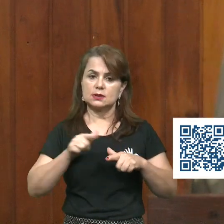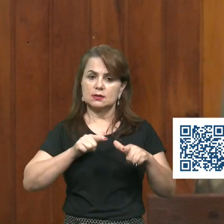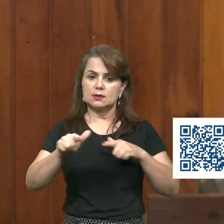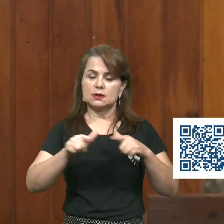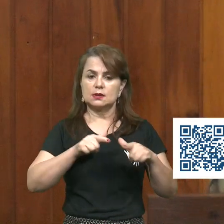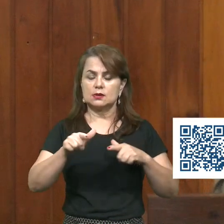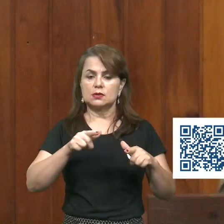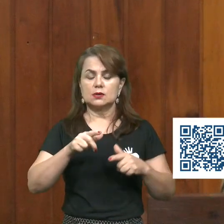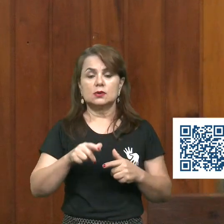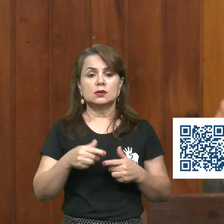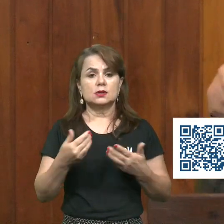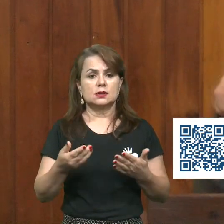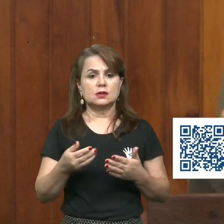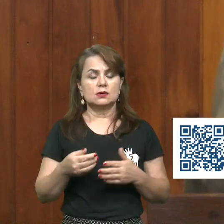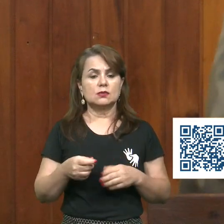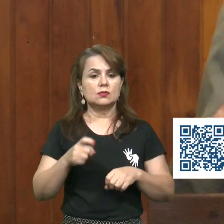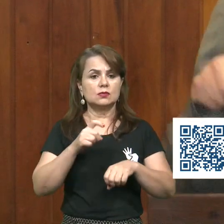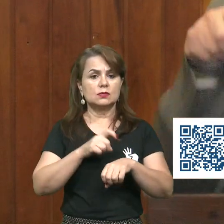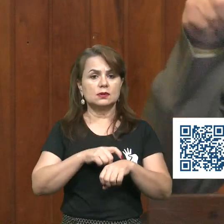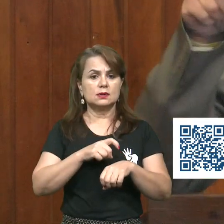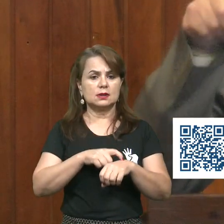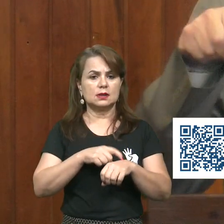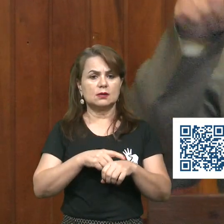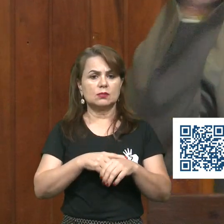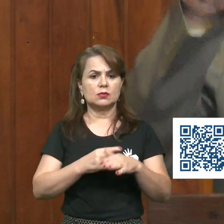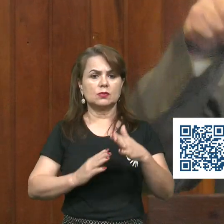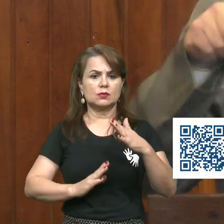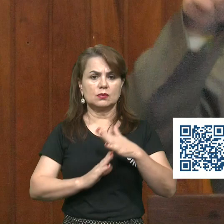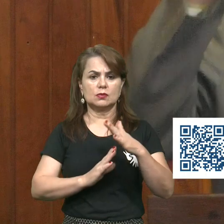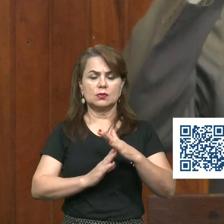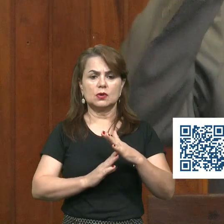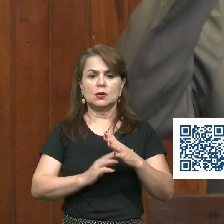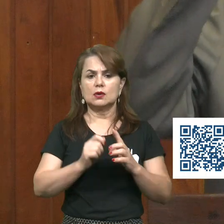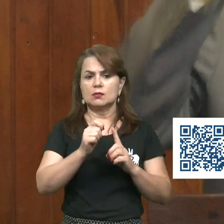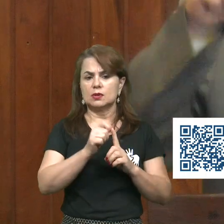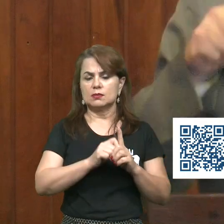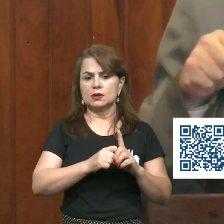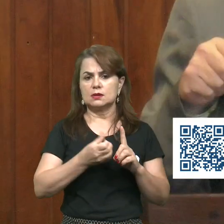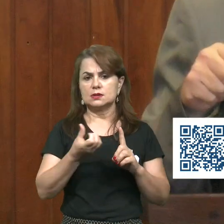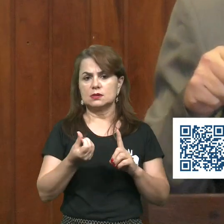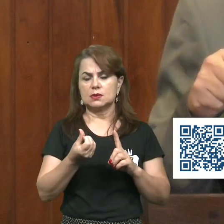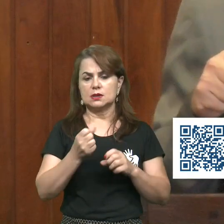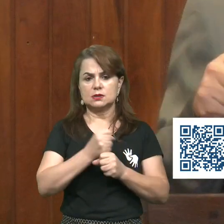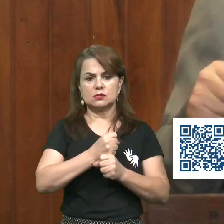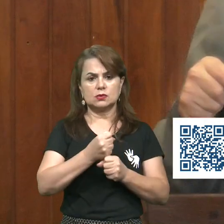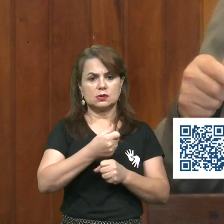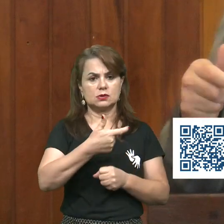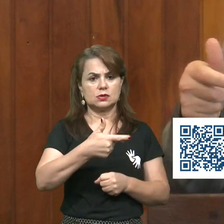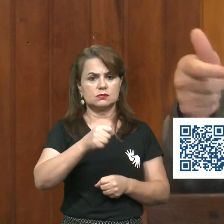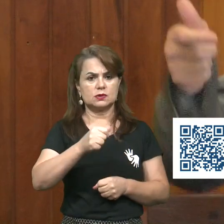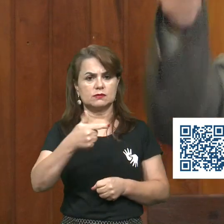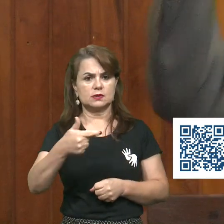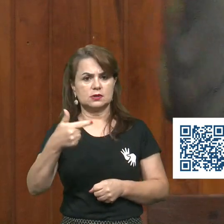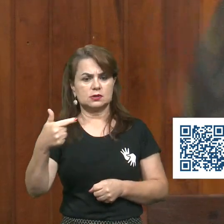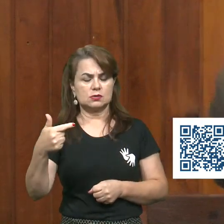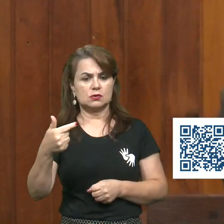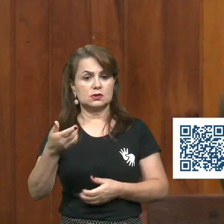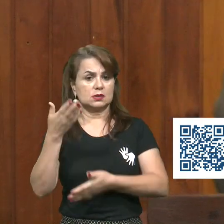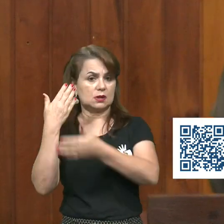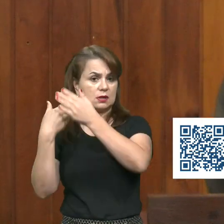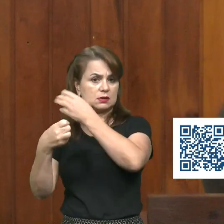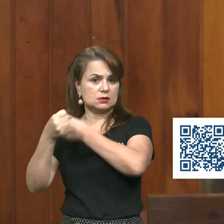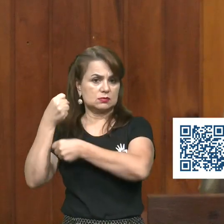com a previsão prevista para entrega no primeiro semestre de 2022. Portanto, isso o ano